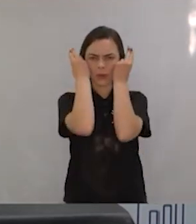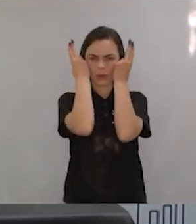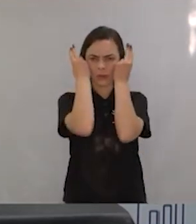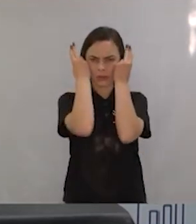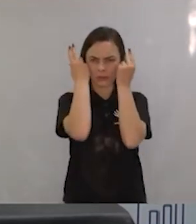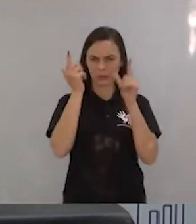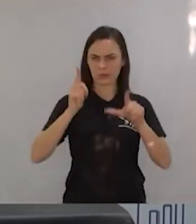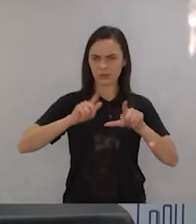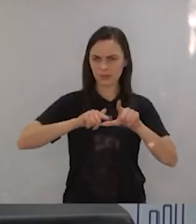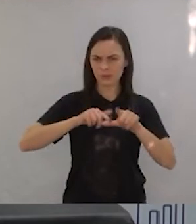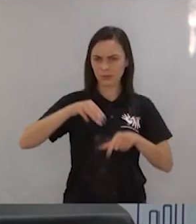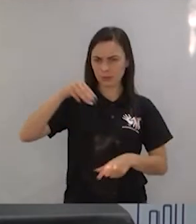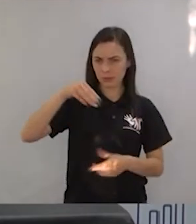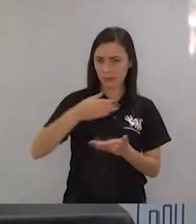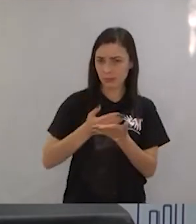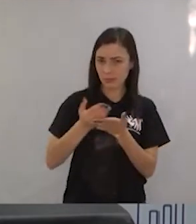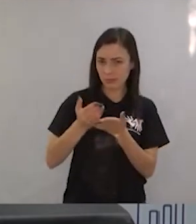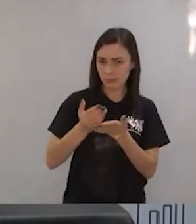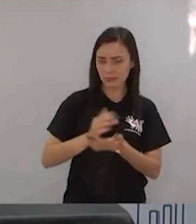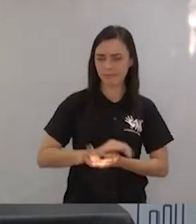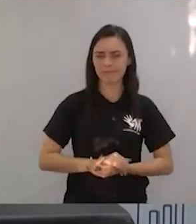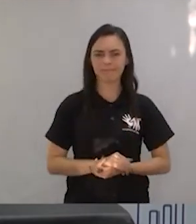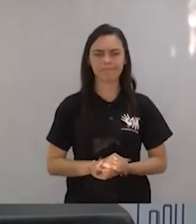Coelho. Começa com a letra M?